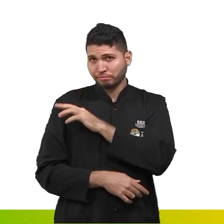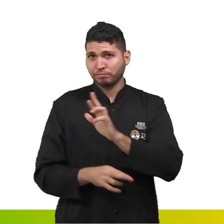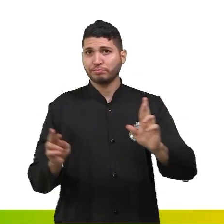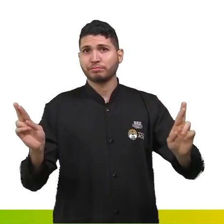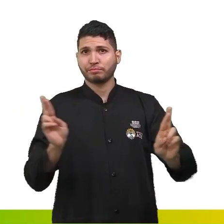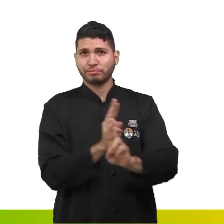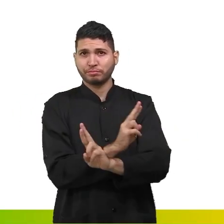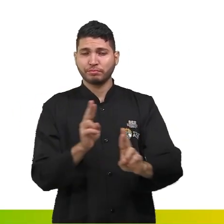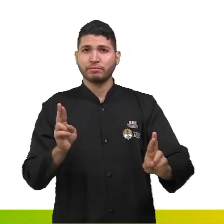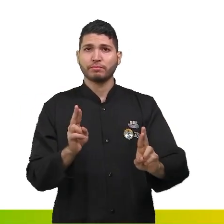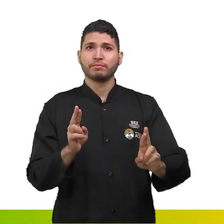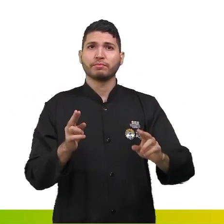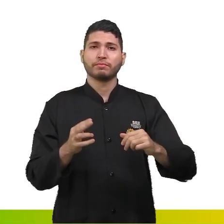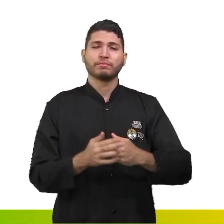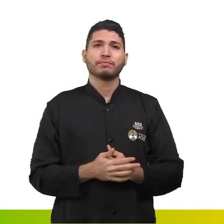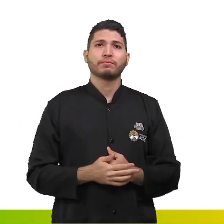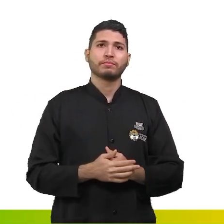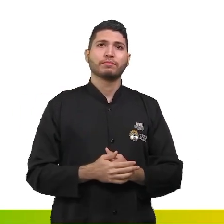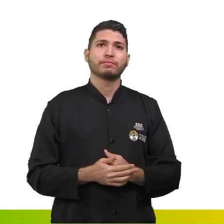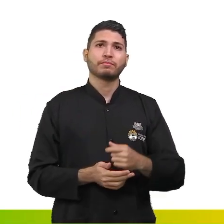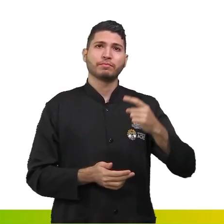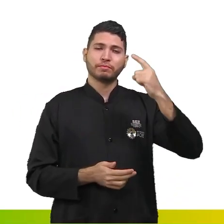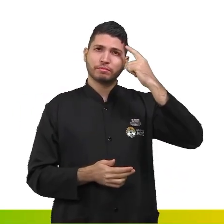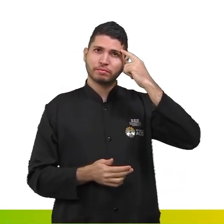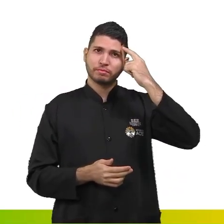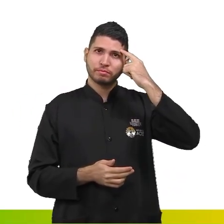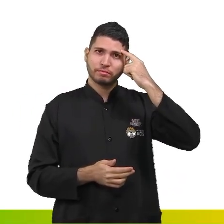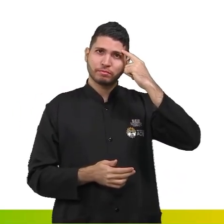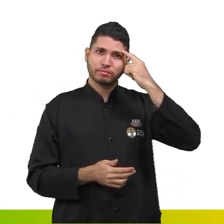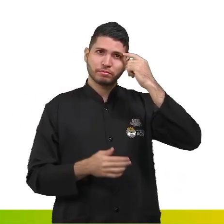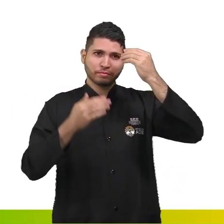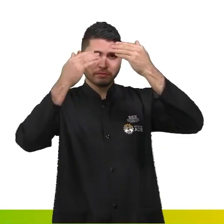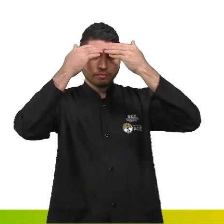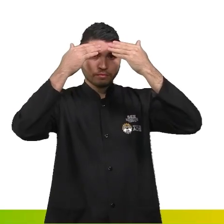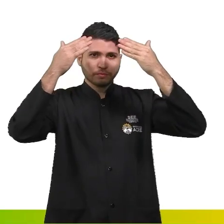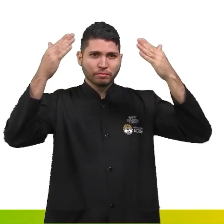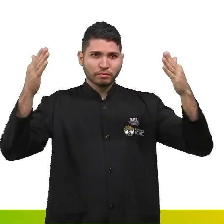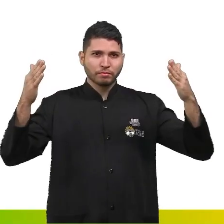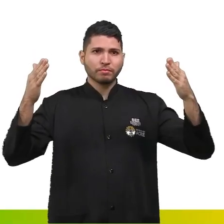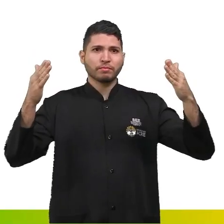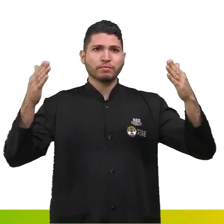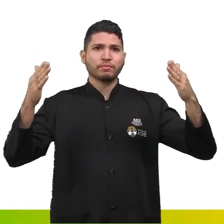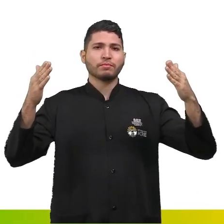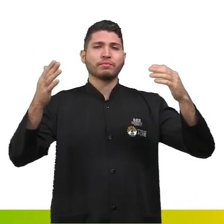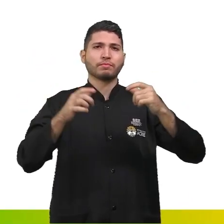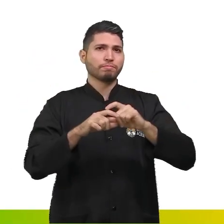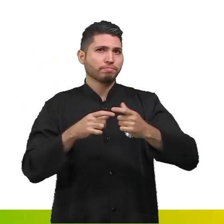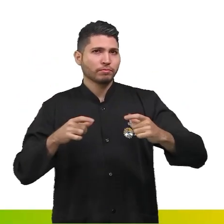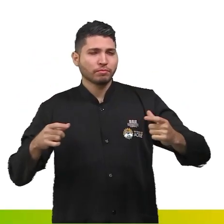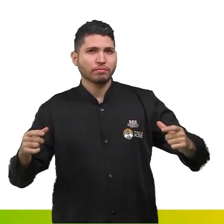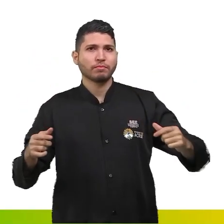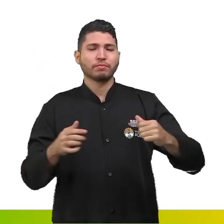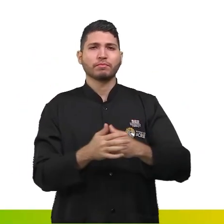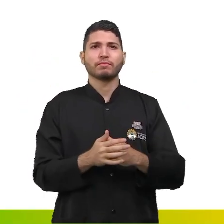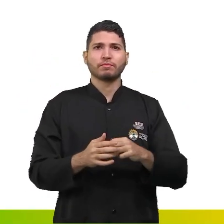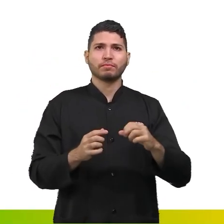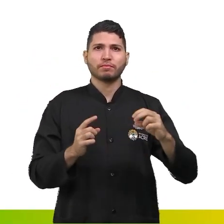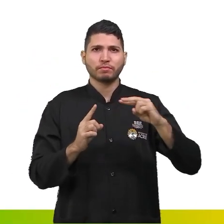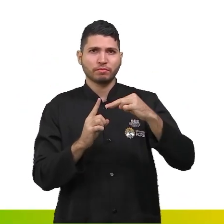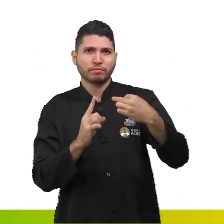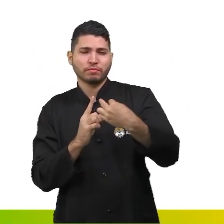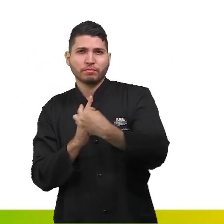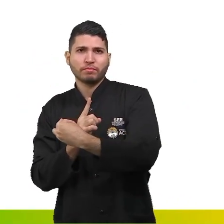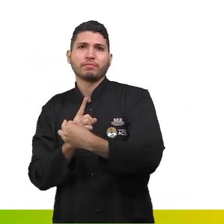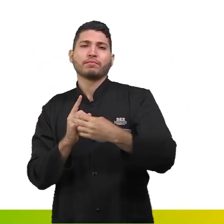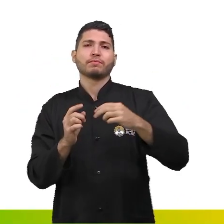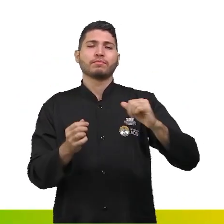envolve ampliar a visão da filosofia, considerando perspectivas e tradições de diferentes